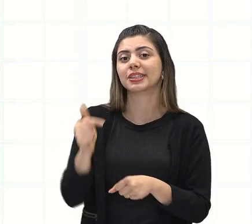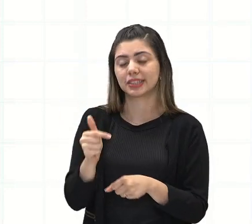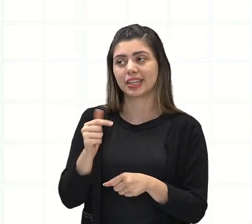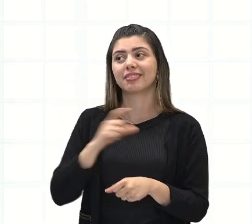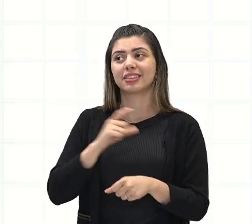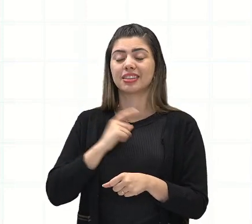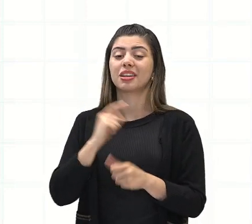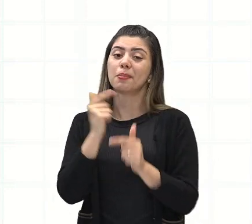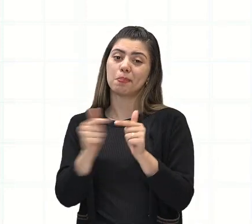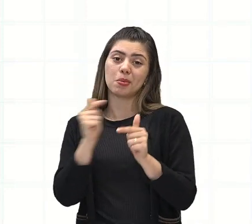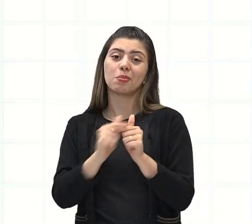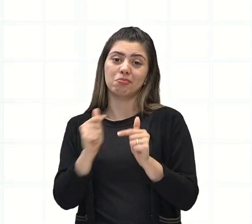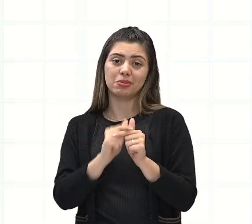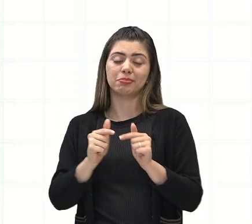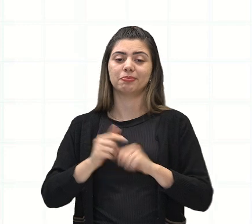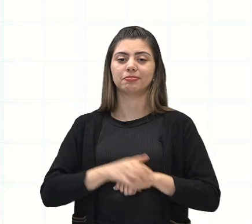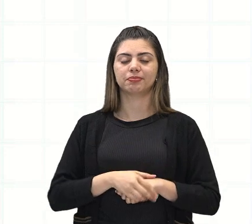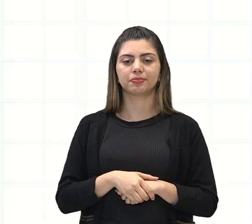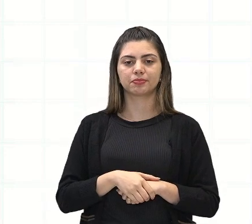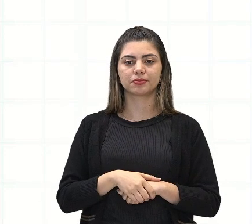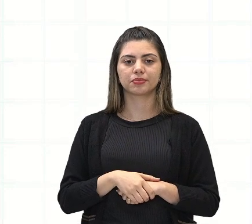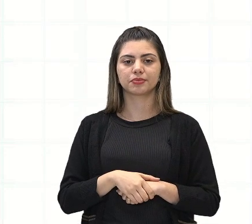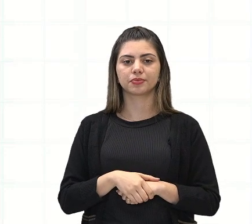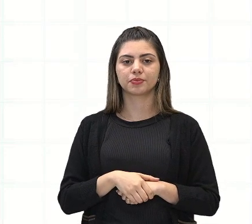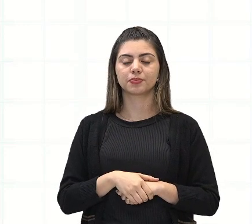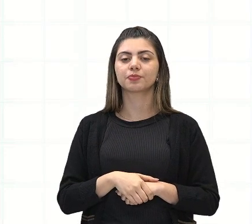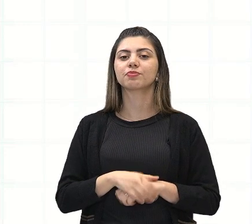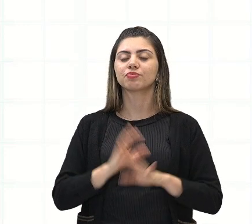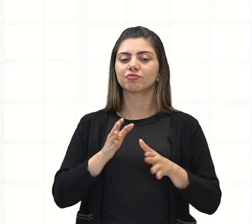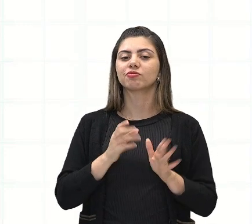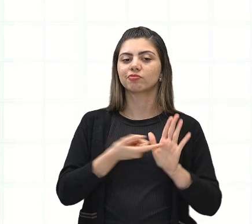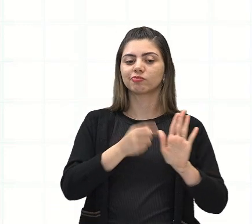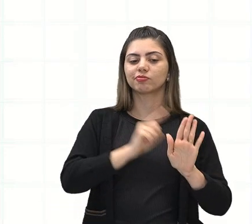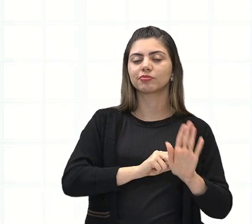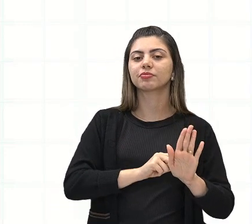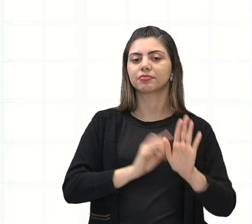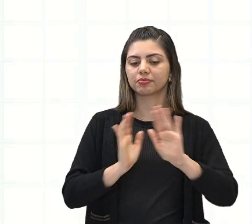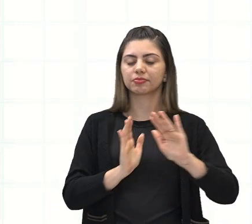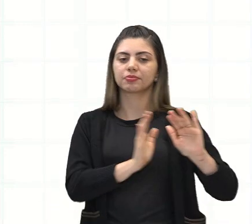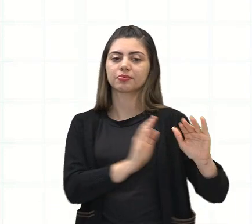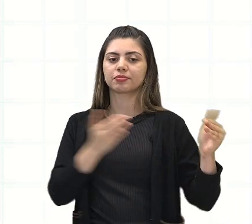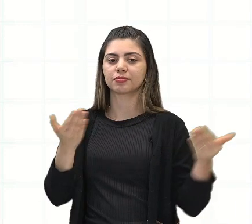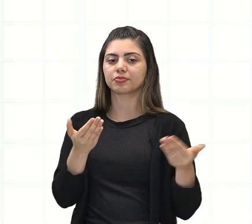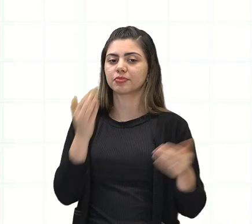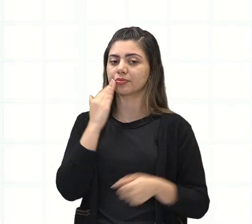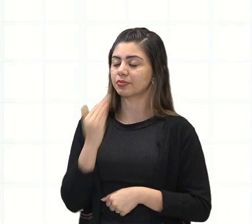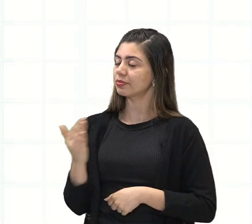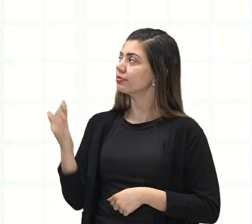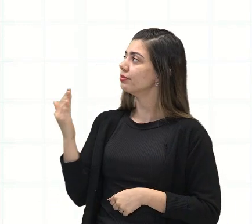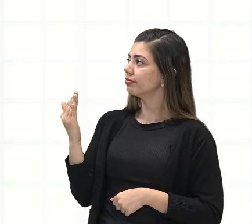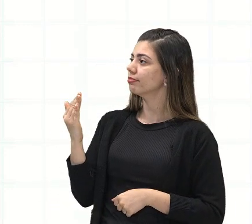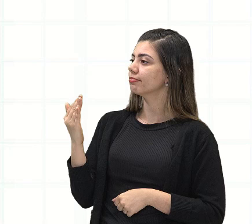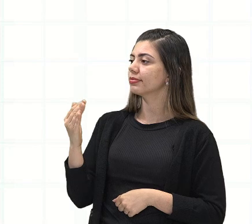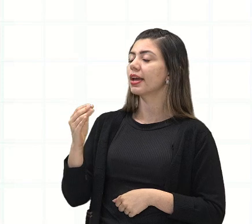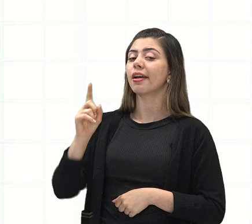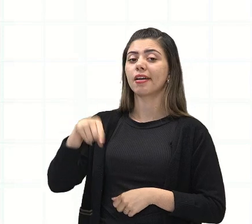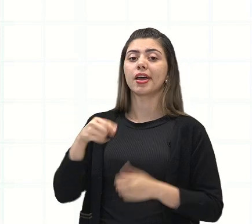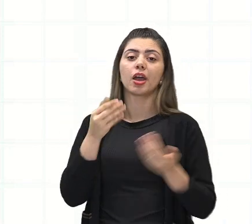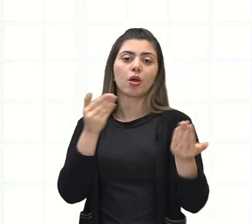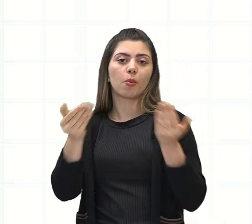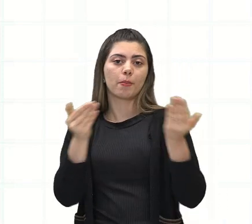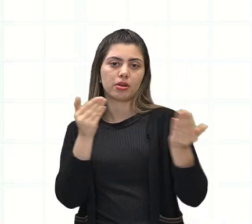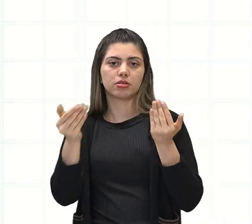clima mundial. Falamos de metáfora, agora a gente vai falar sobre comparação. Cuidado para não confundir, porque é bastante